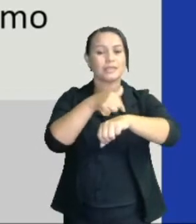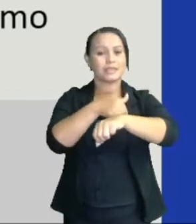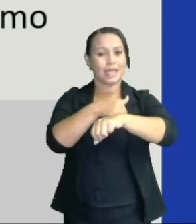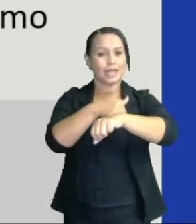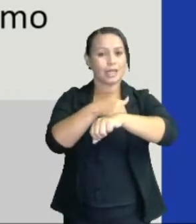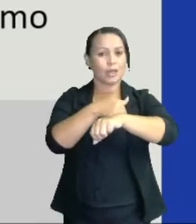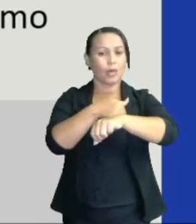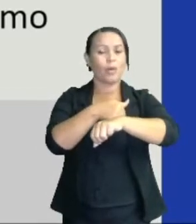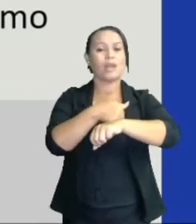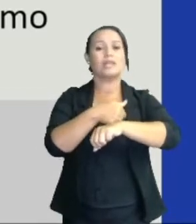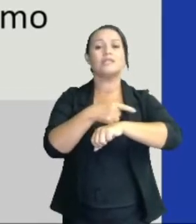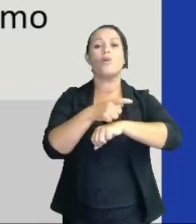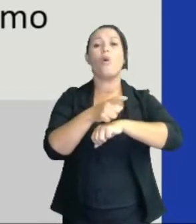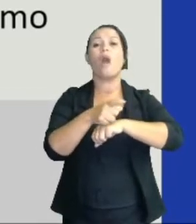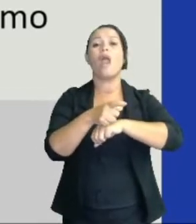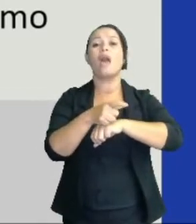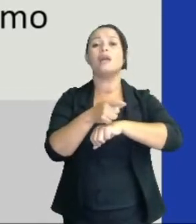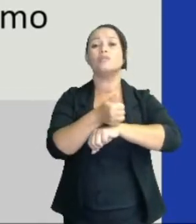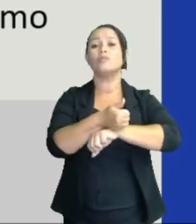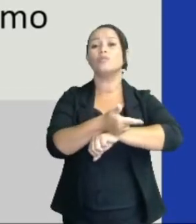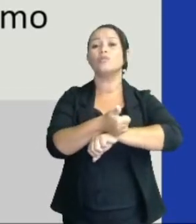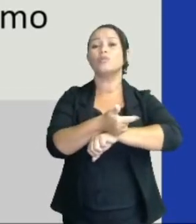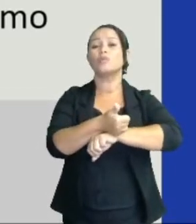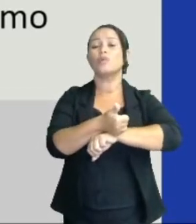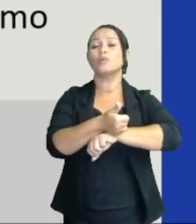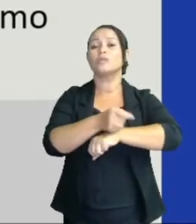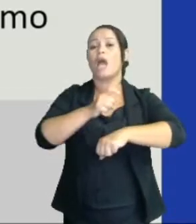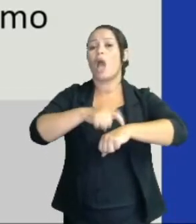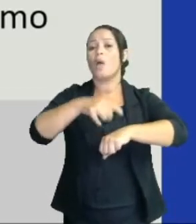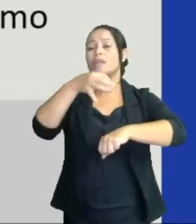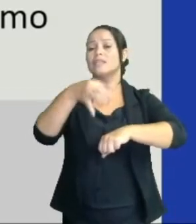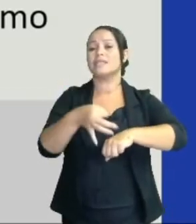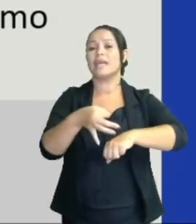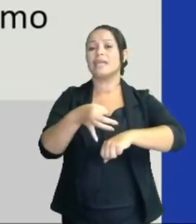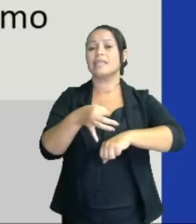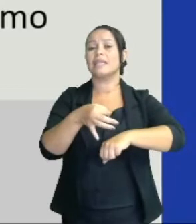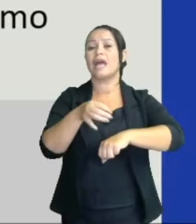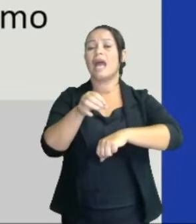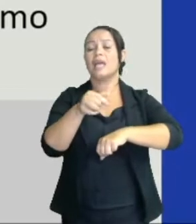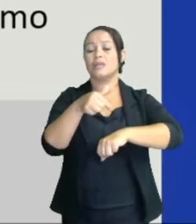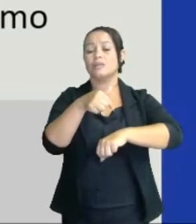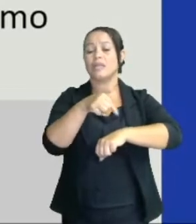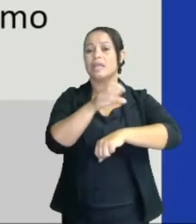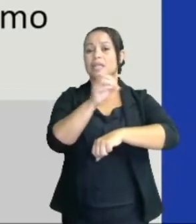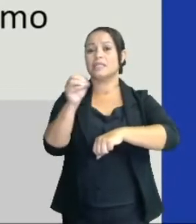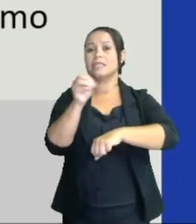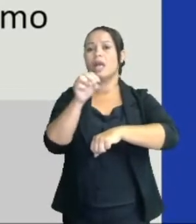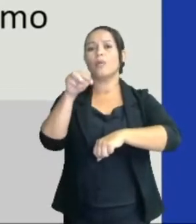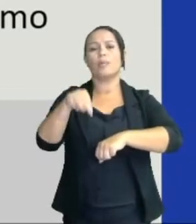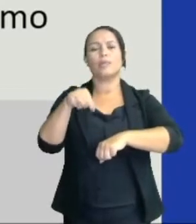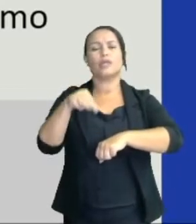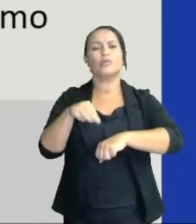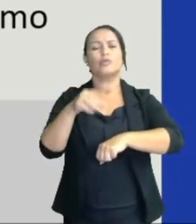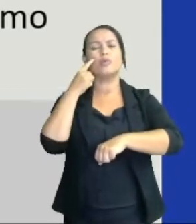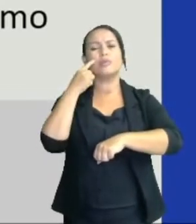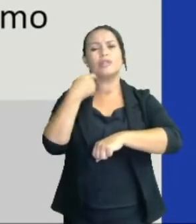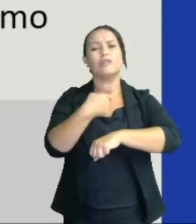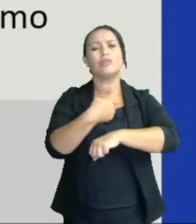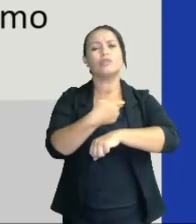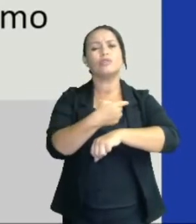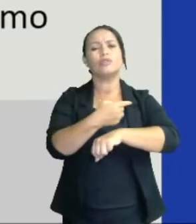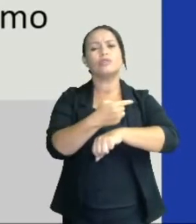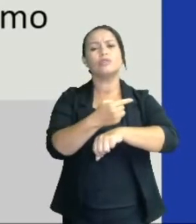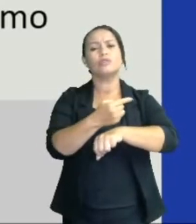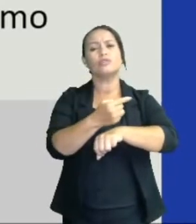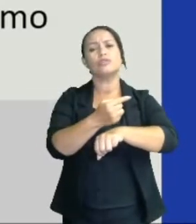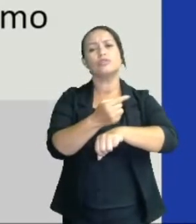O ponteiro grande está apontando para o 12, ou seja, são 0 minutos. E o ponteiro de segundos, que é o